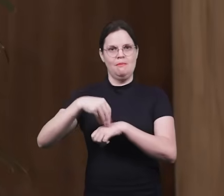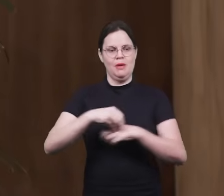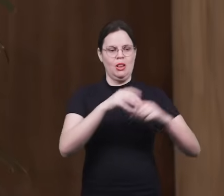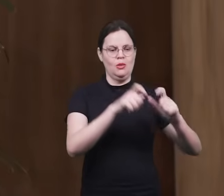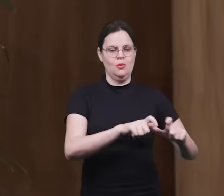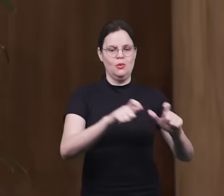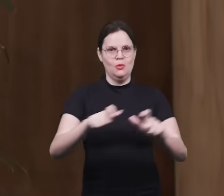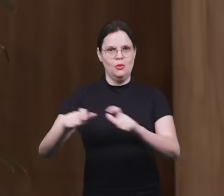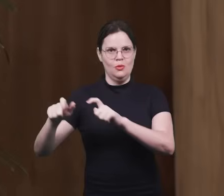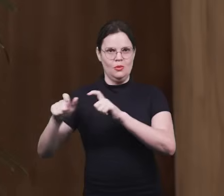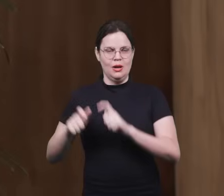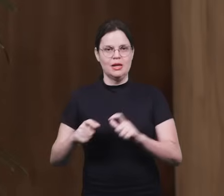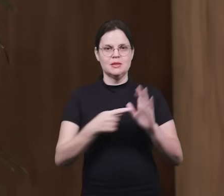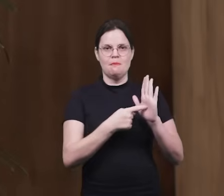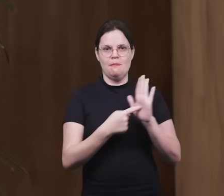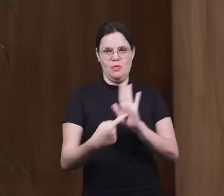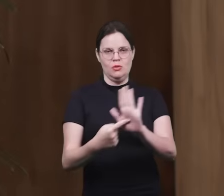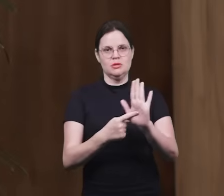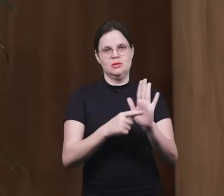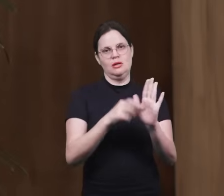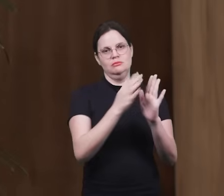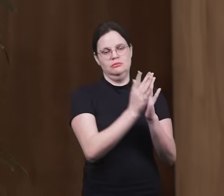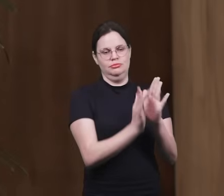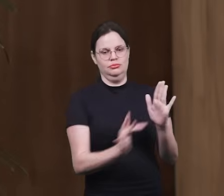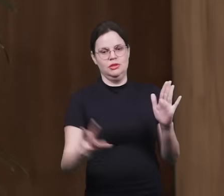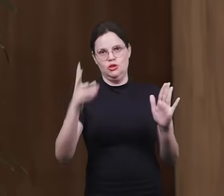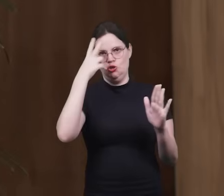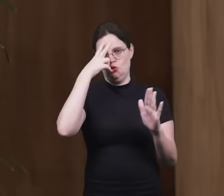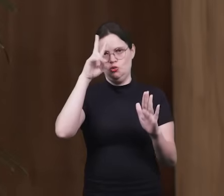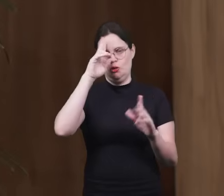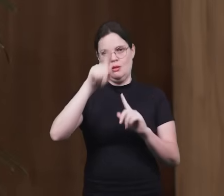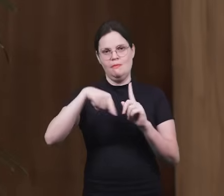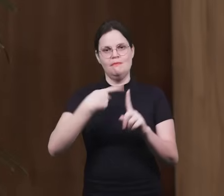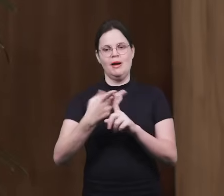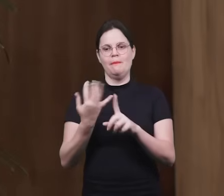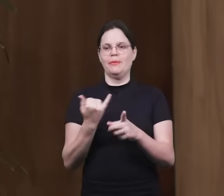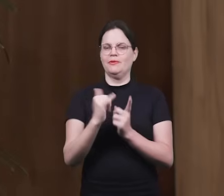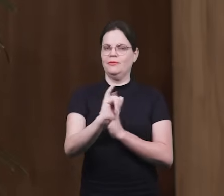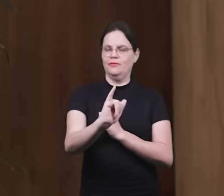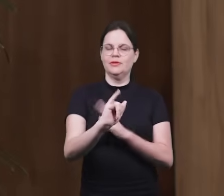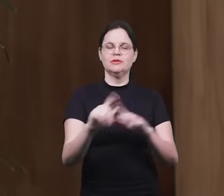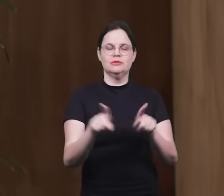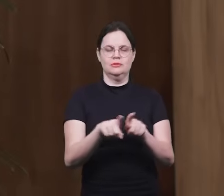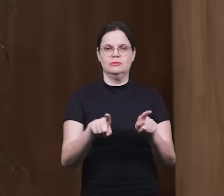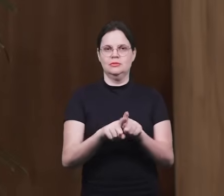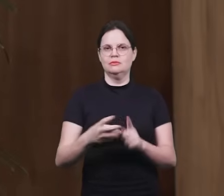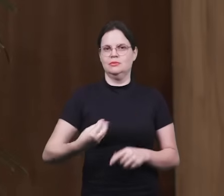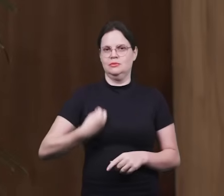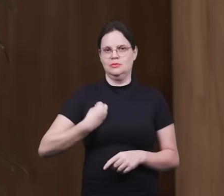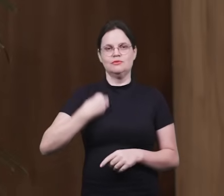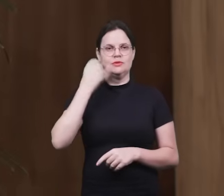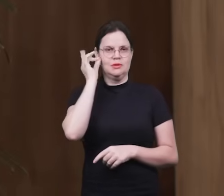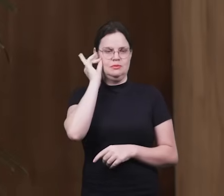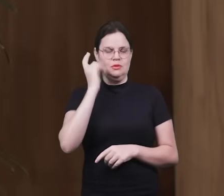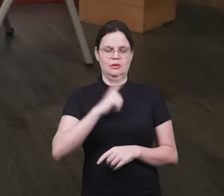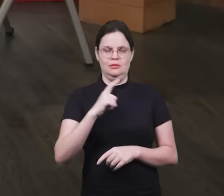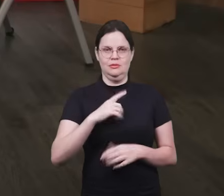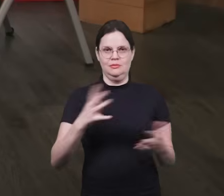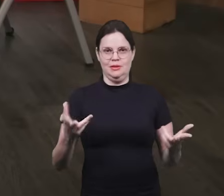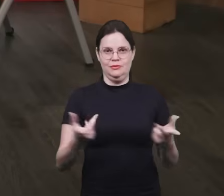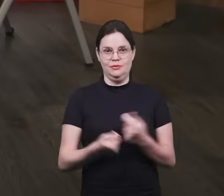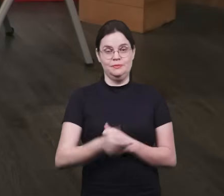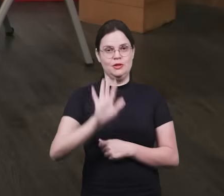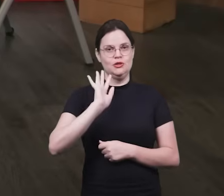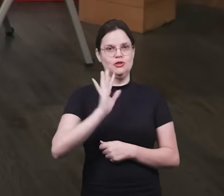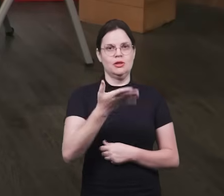das igrejas, mas que traz também ensinos muito preciosos para a nossa vida espiritual, não é isso, companheiros? Nós